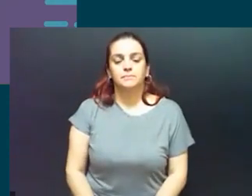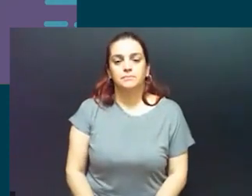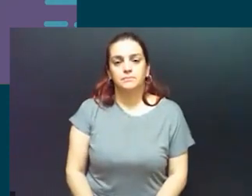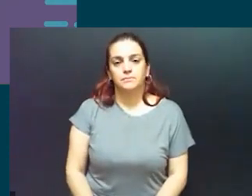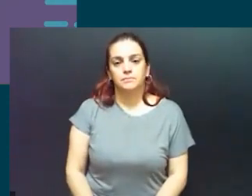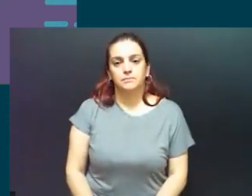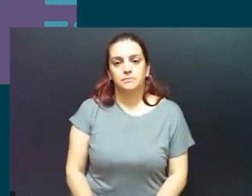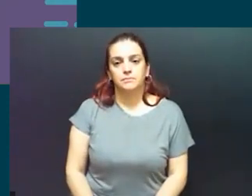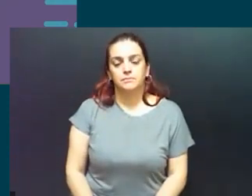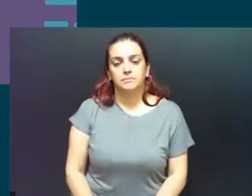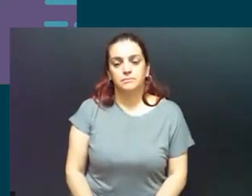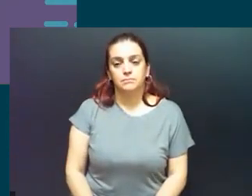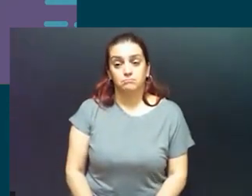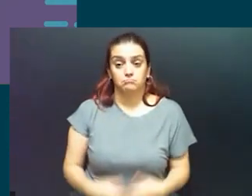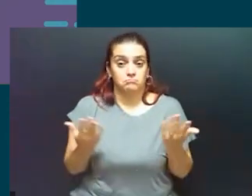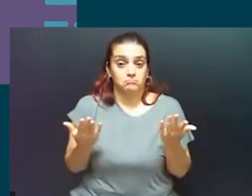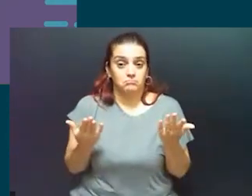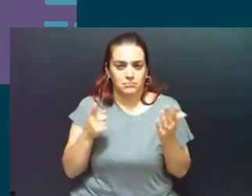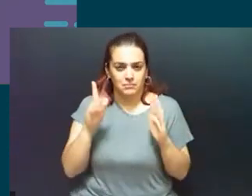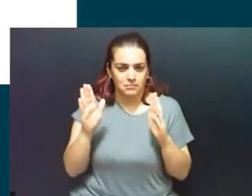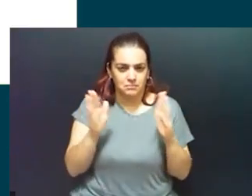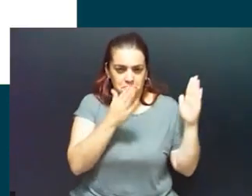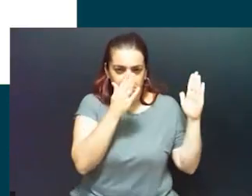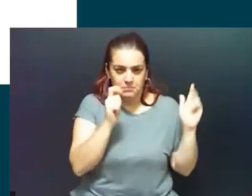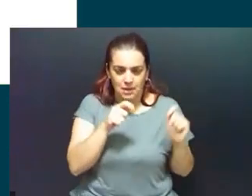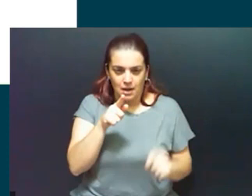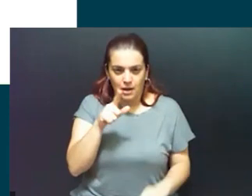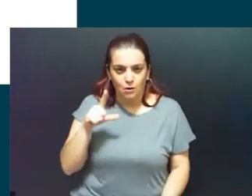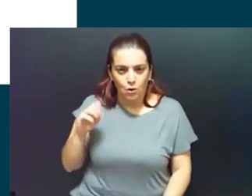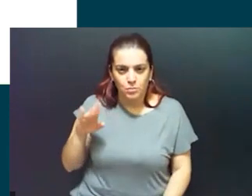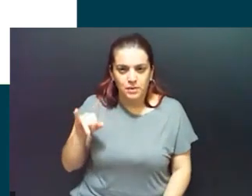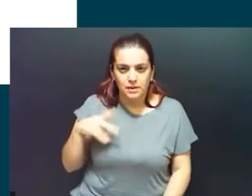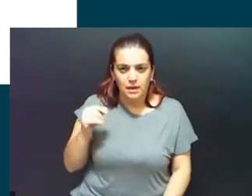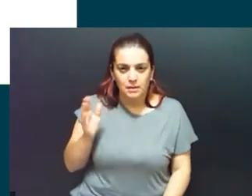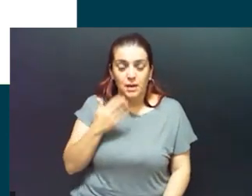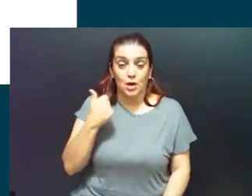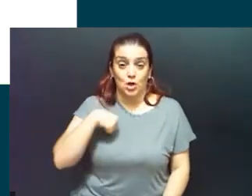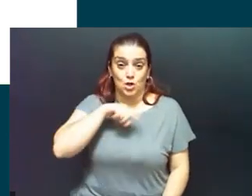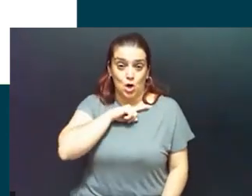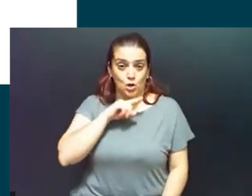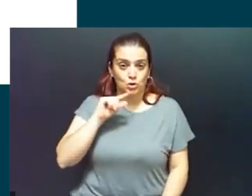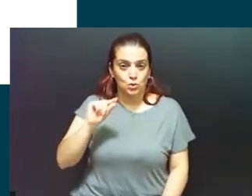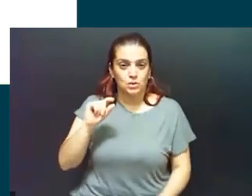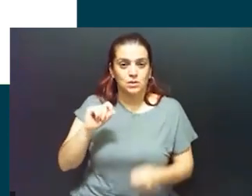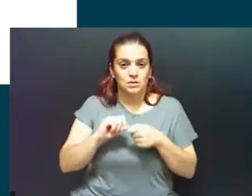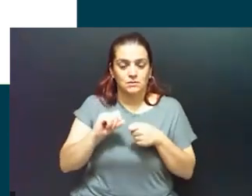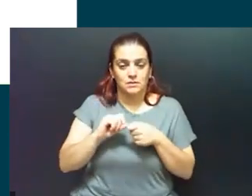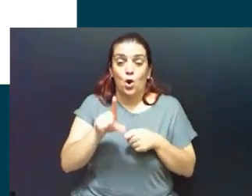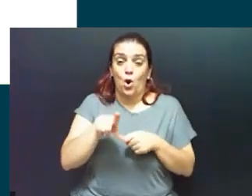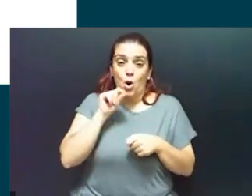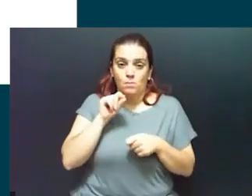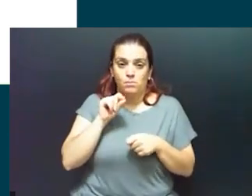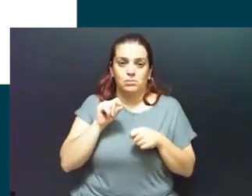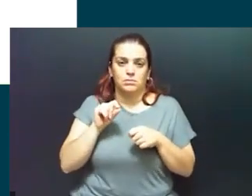Sim. E aí você pode até passar, Lupinha. No nosso caso, optamos por utilizar a arquitetura Event